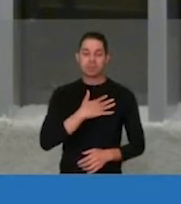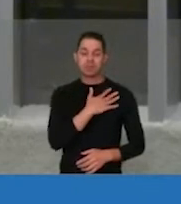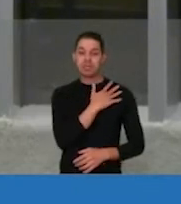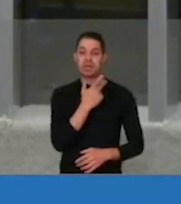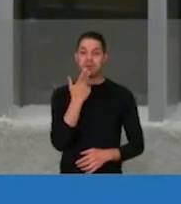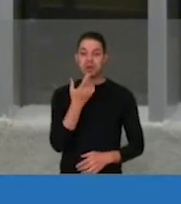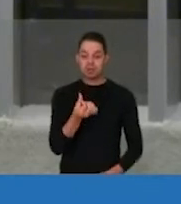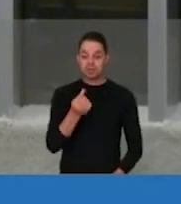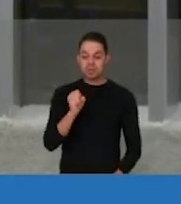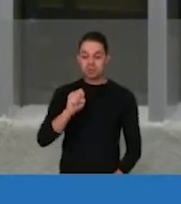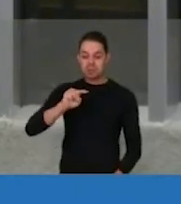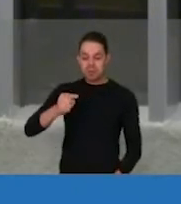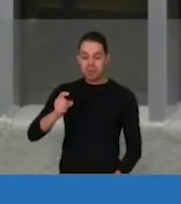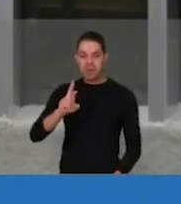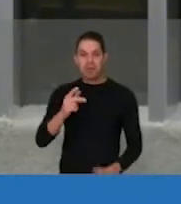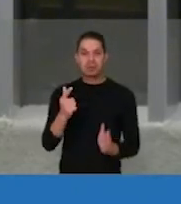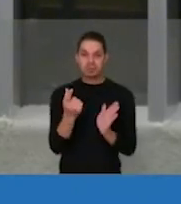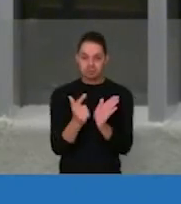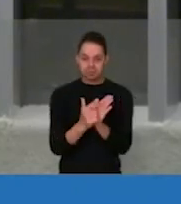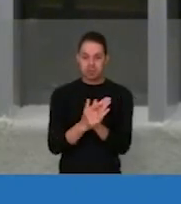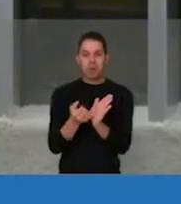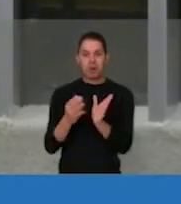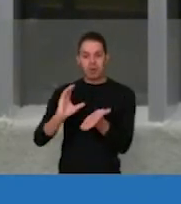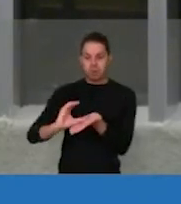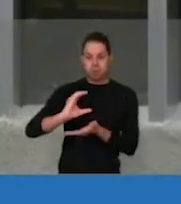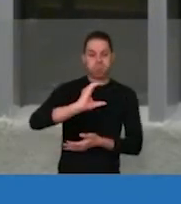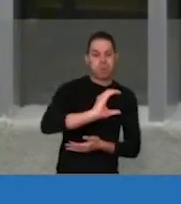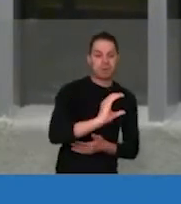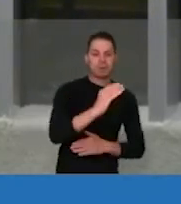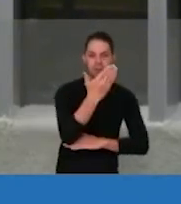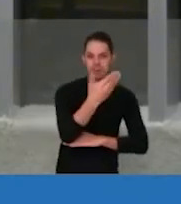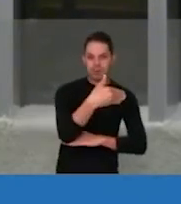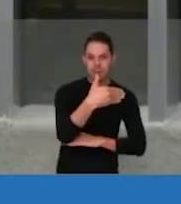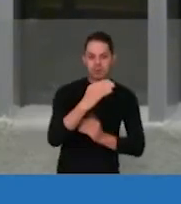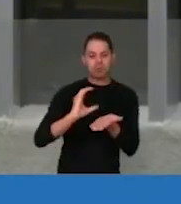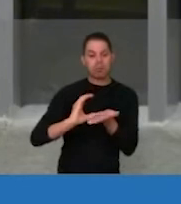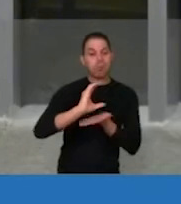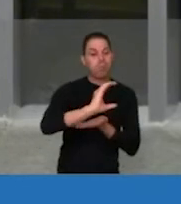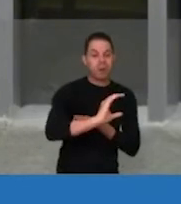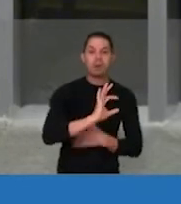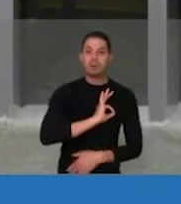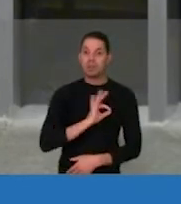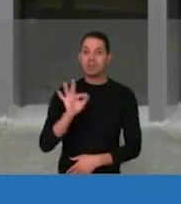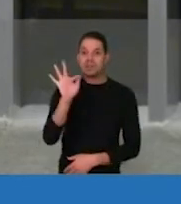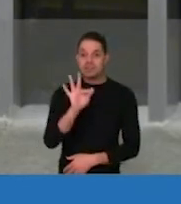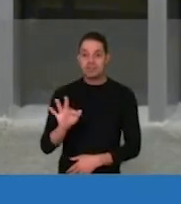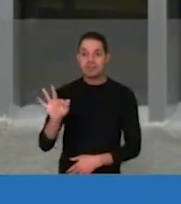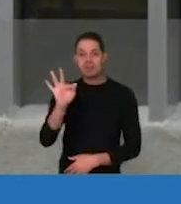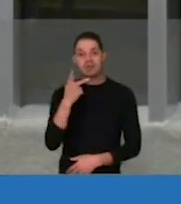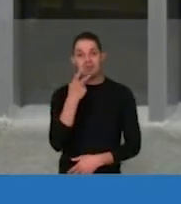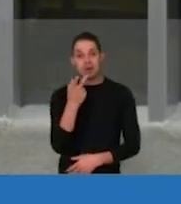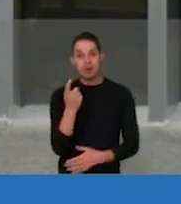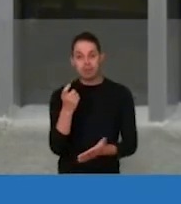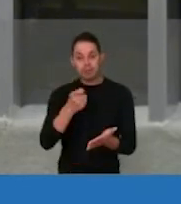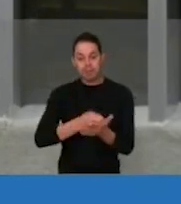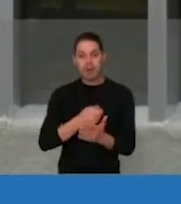mil reais em espécie para Bolsonaro no hotel onde estava hospedado, que inclusive a Polícia Federal coloca que bancou a estada